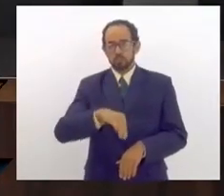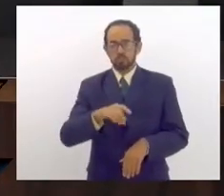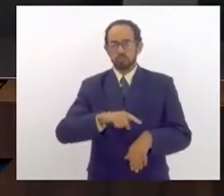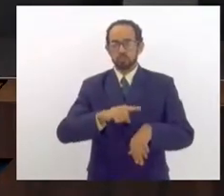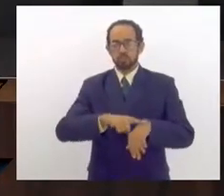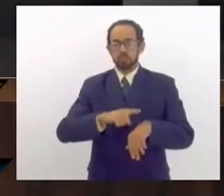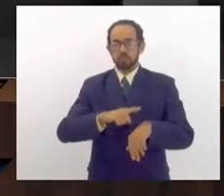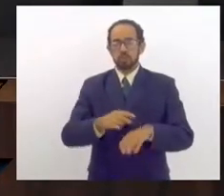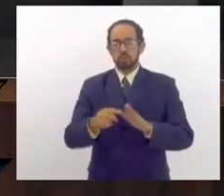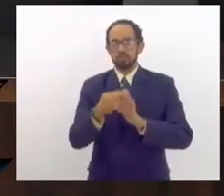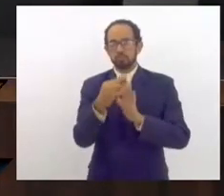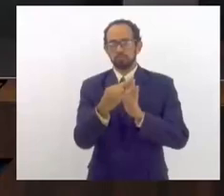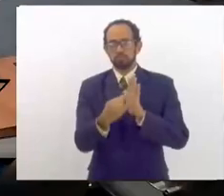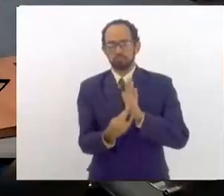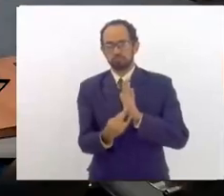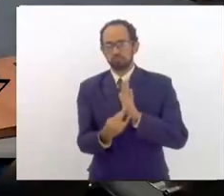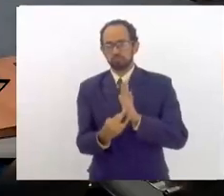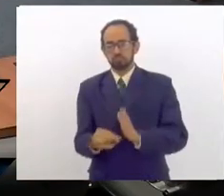regimental